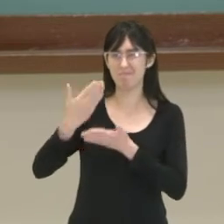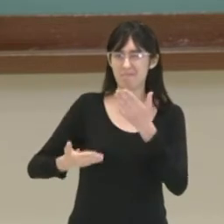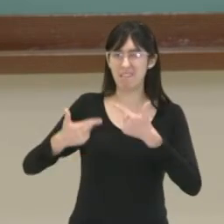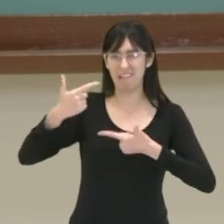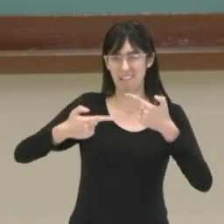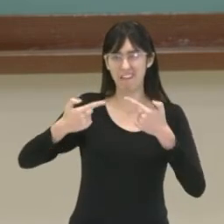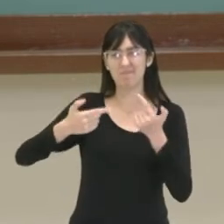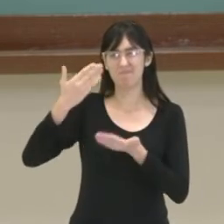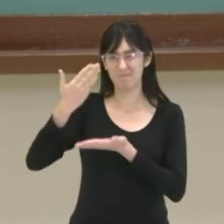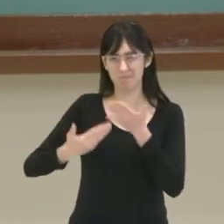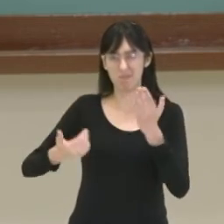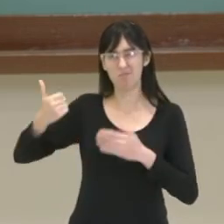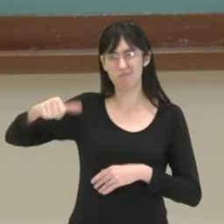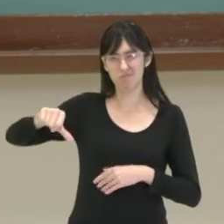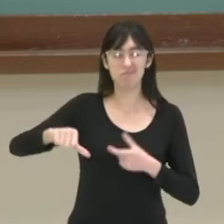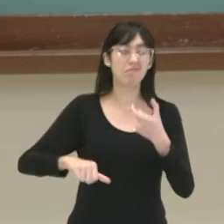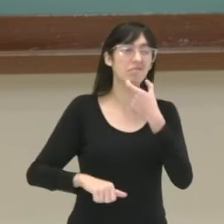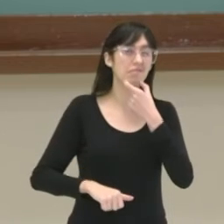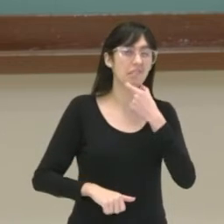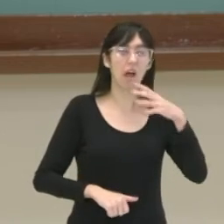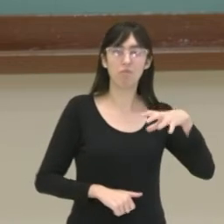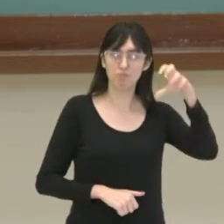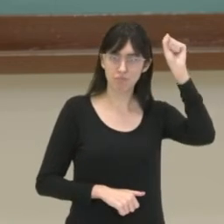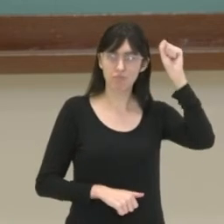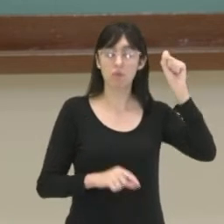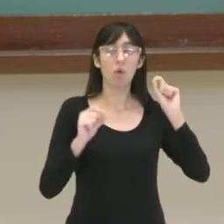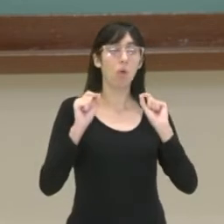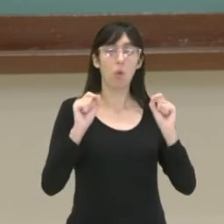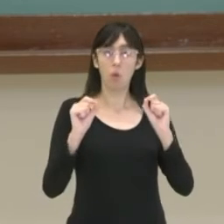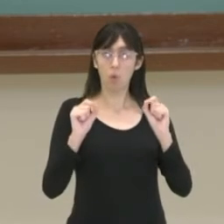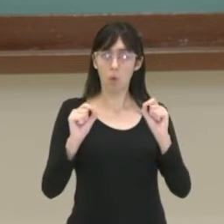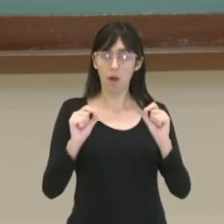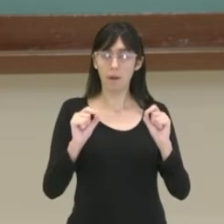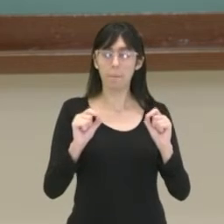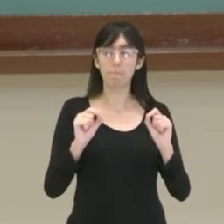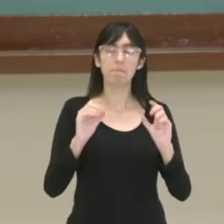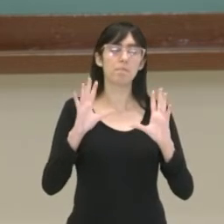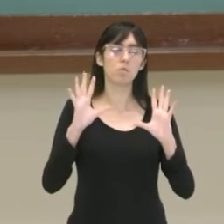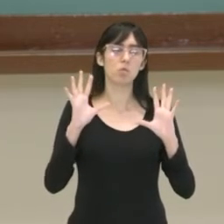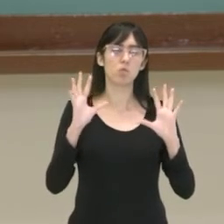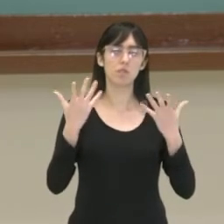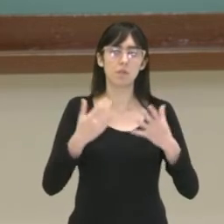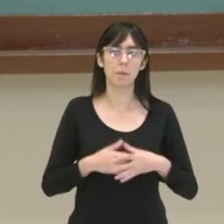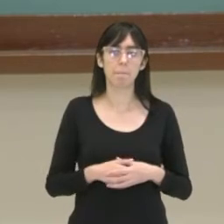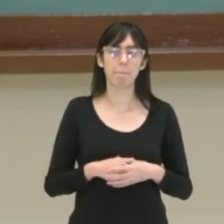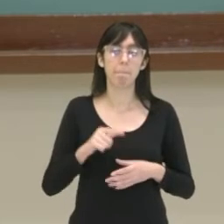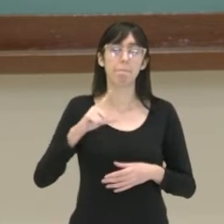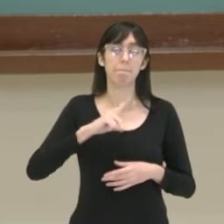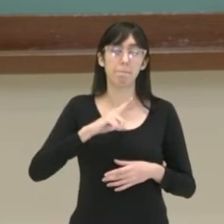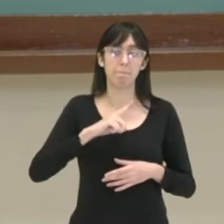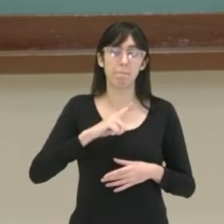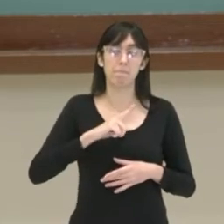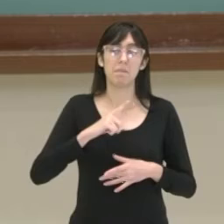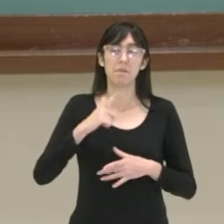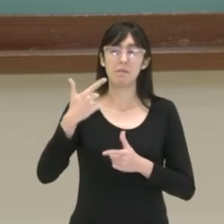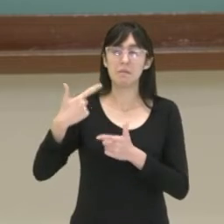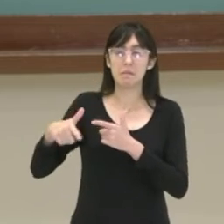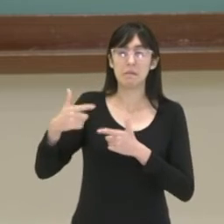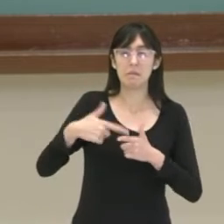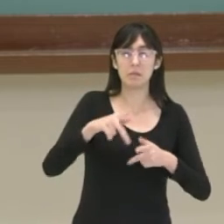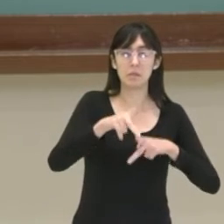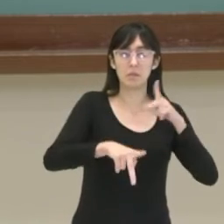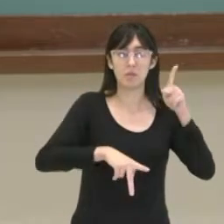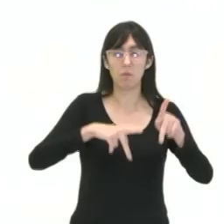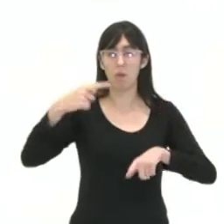guerra para a Inglaterra fez com que começassem a ter vários levantes populares na China no